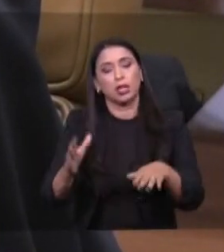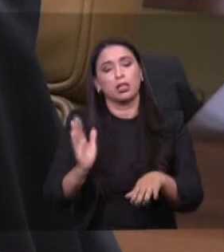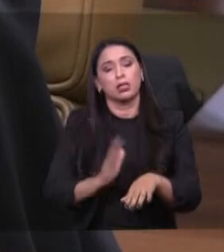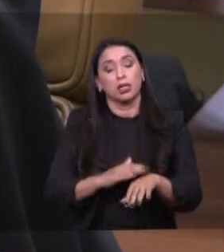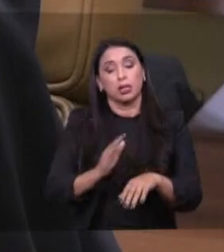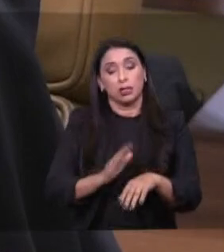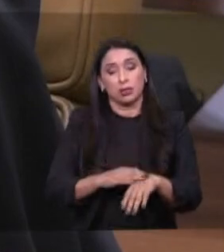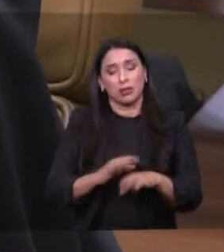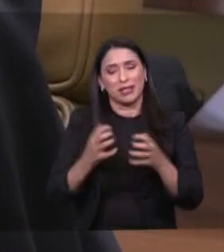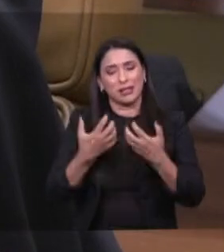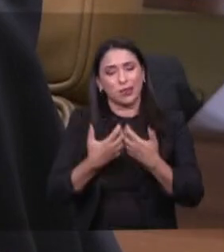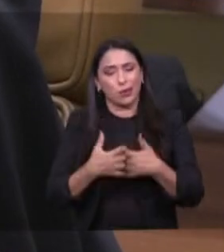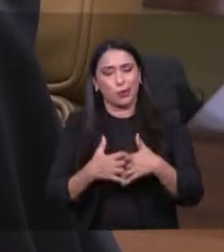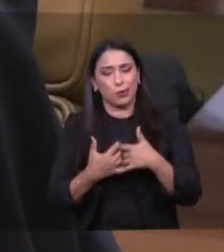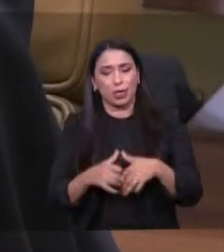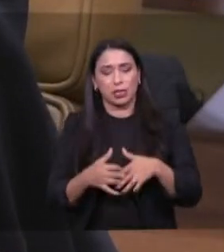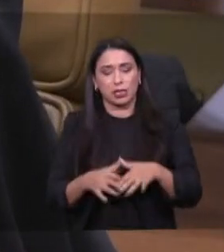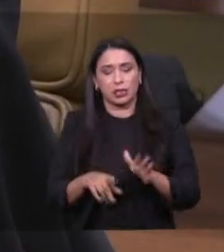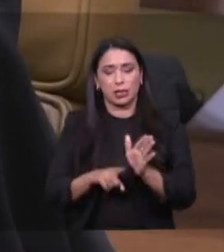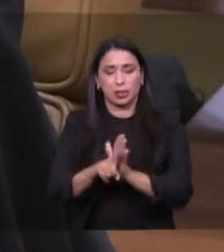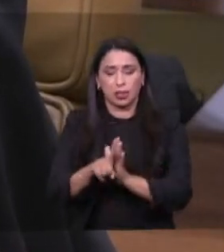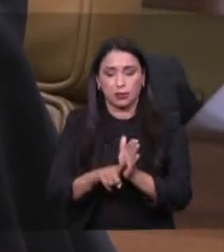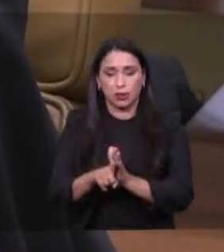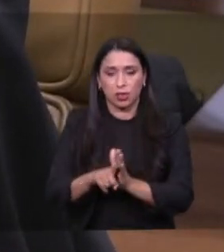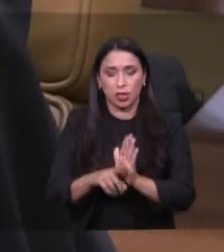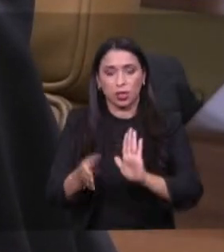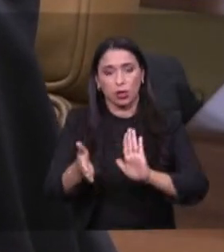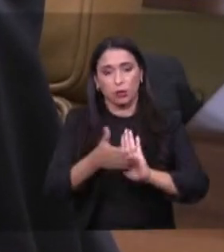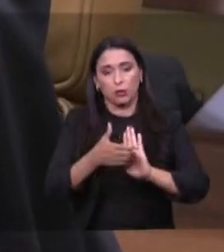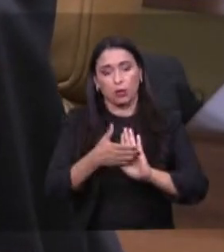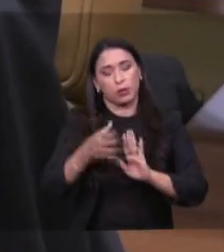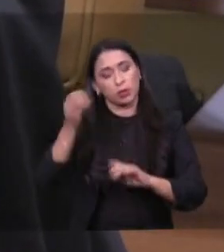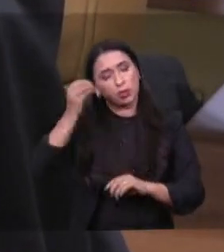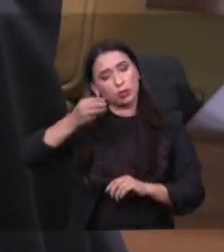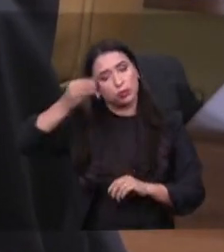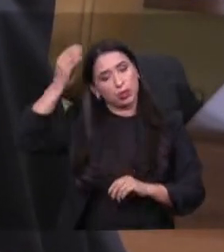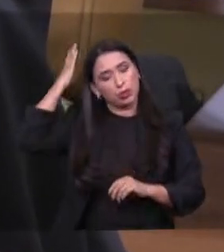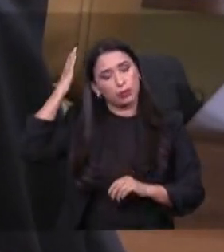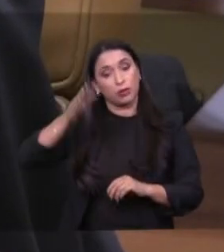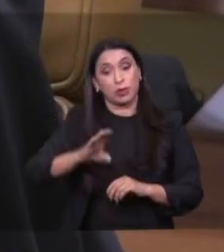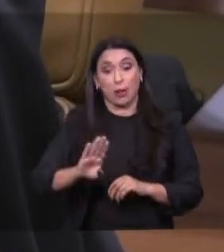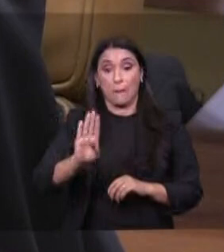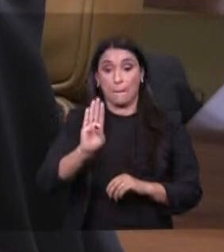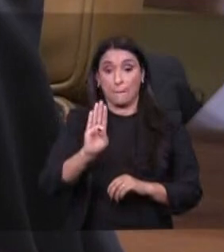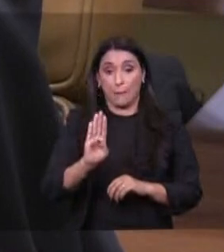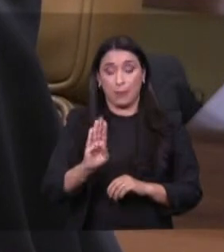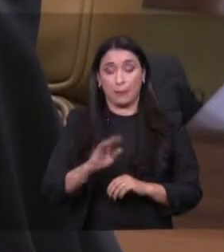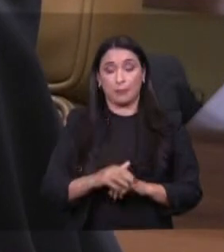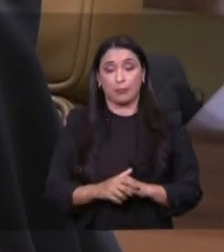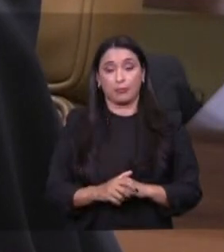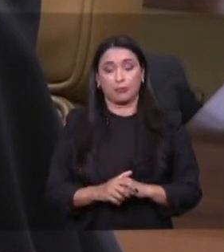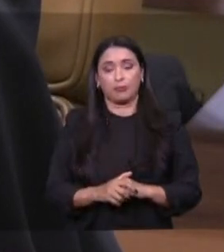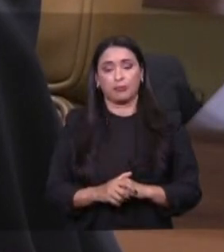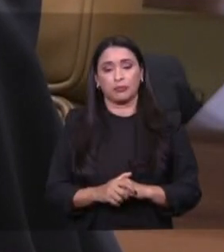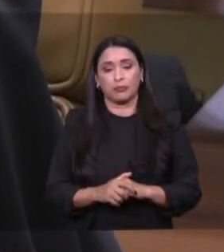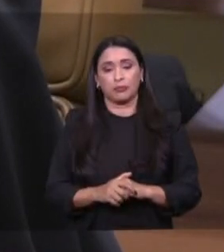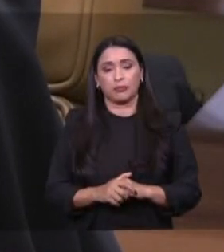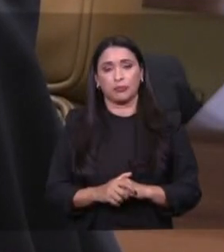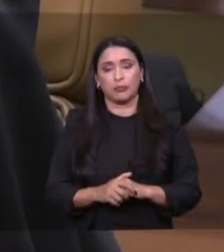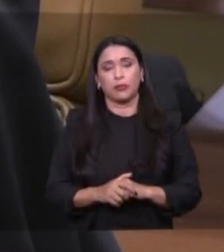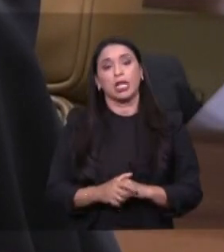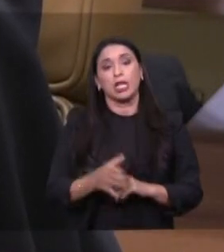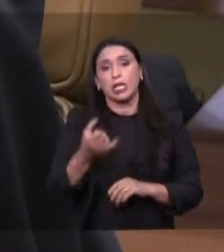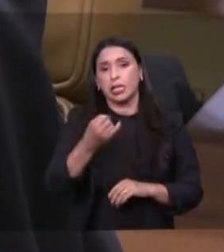da complexidade da investigação. Proposta do ministro Luiz Fux. E, b, a inobservância do